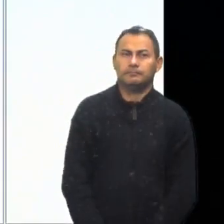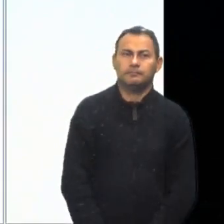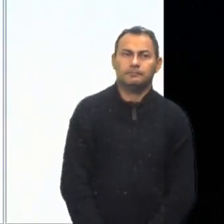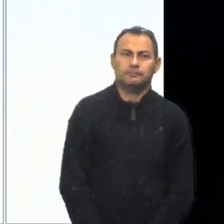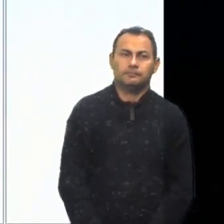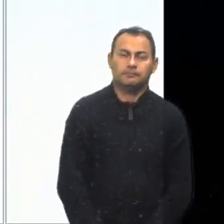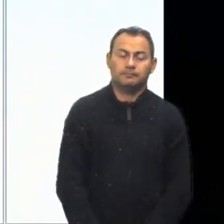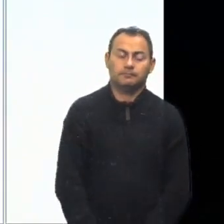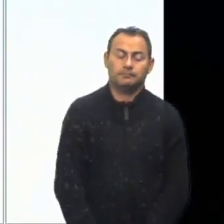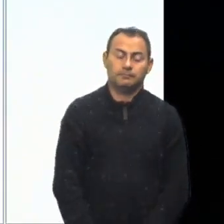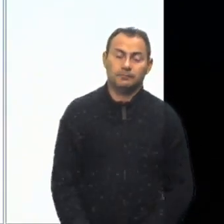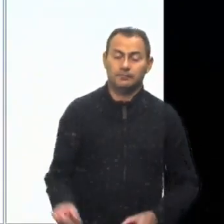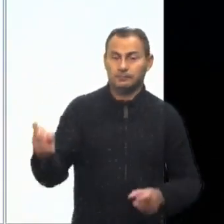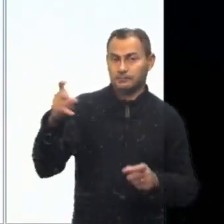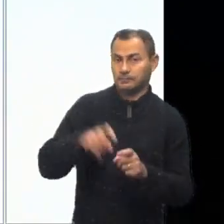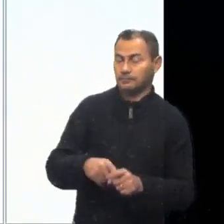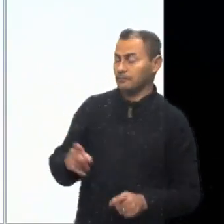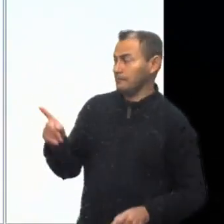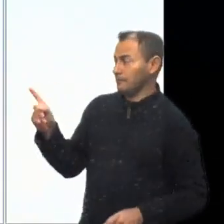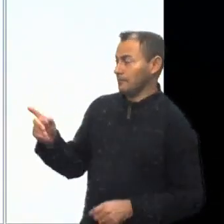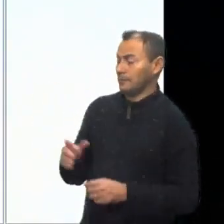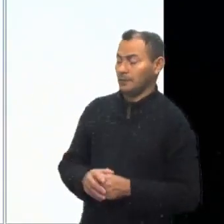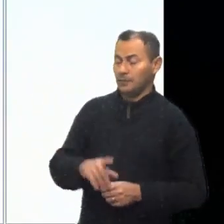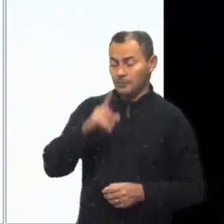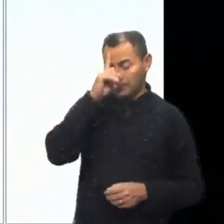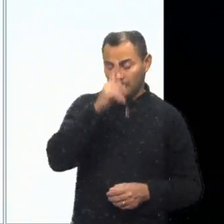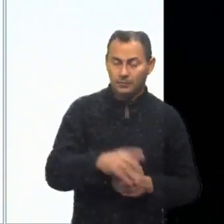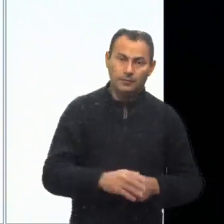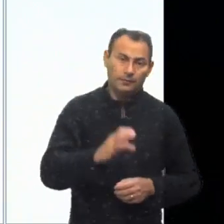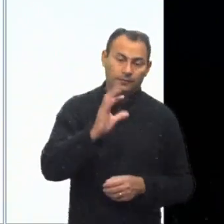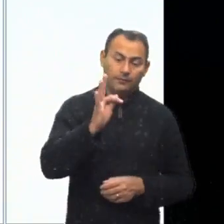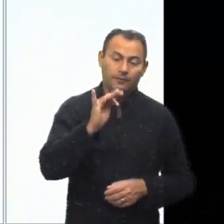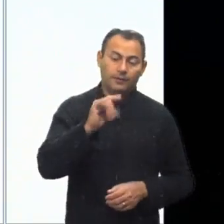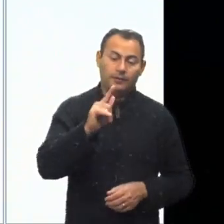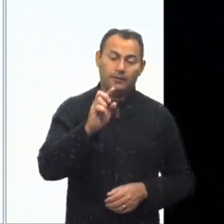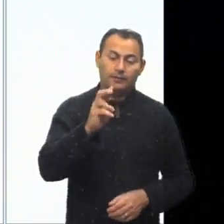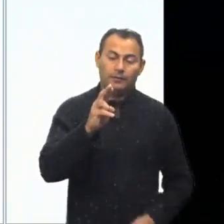Então, se eu vier aqui e der o comando figure,